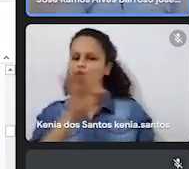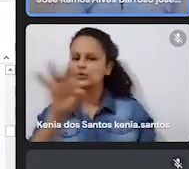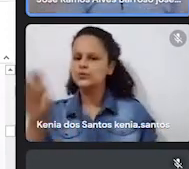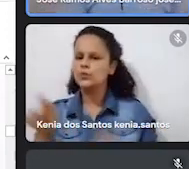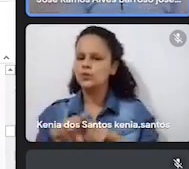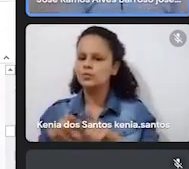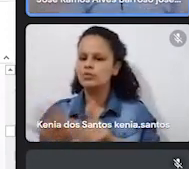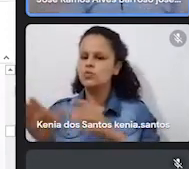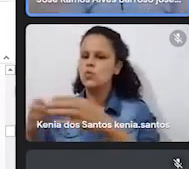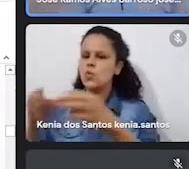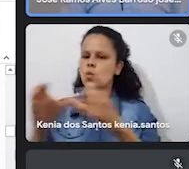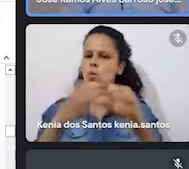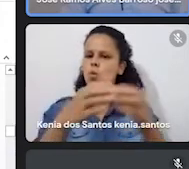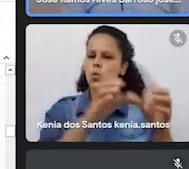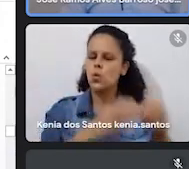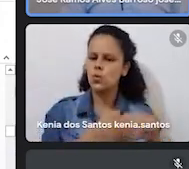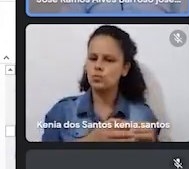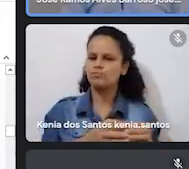coletiva.